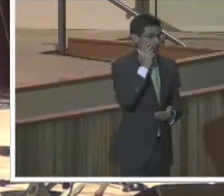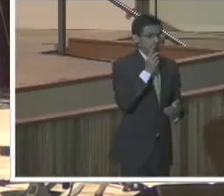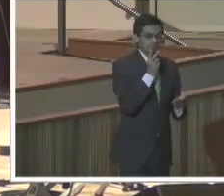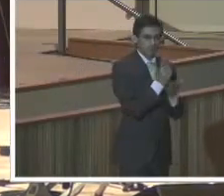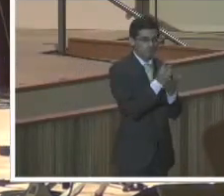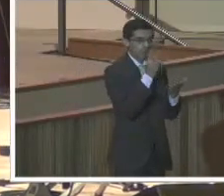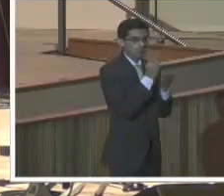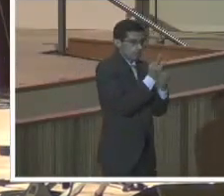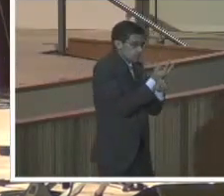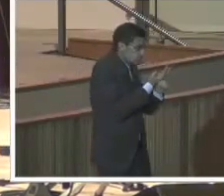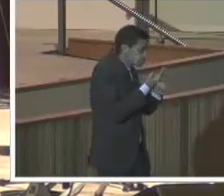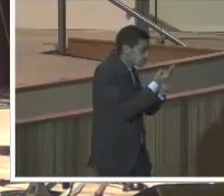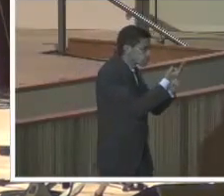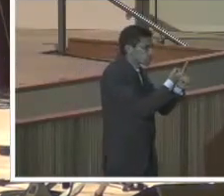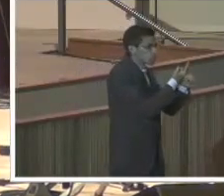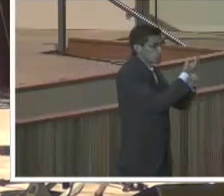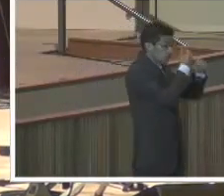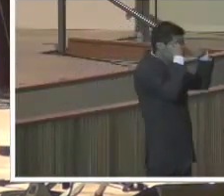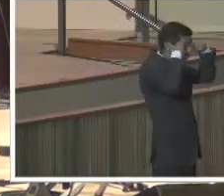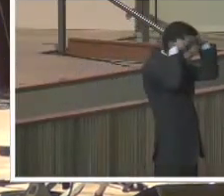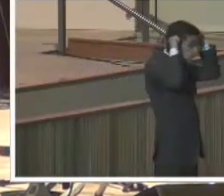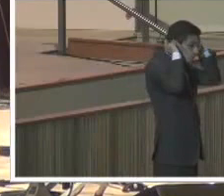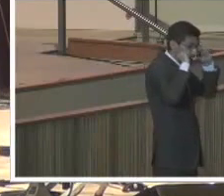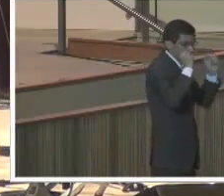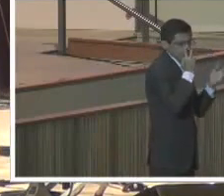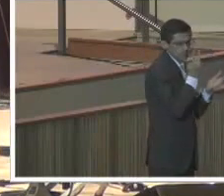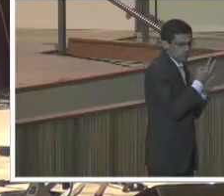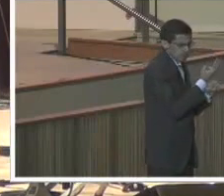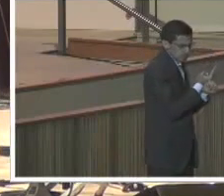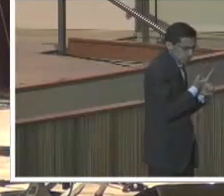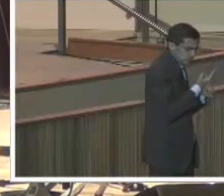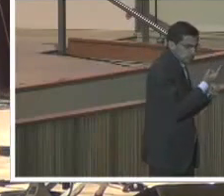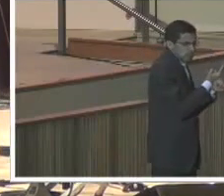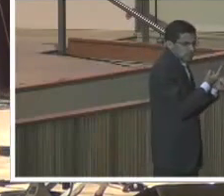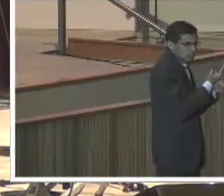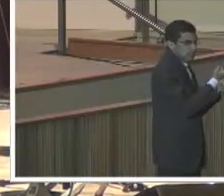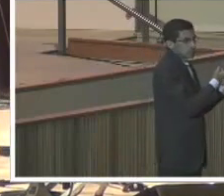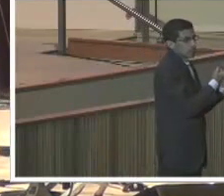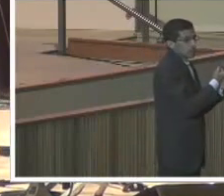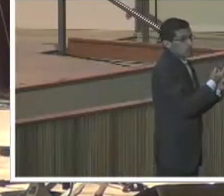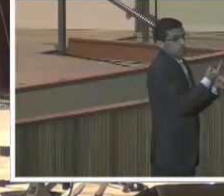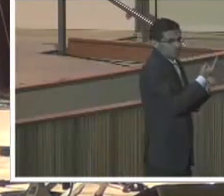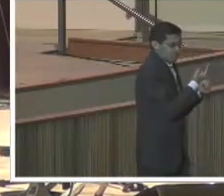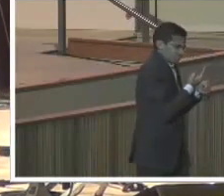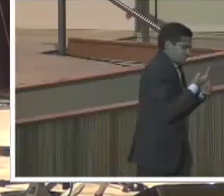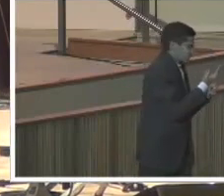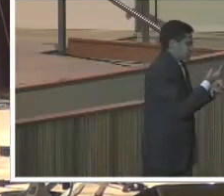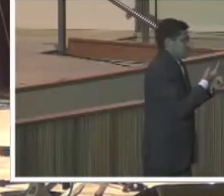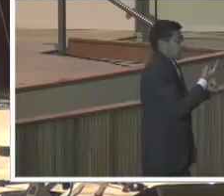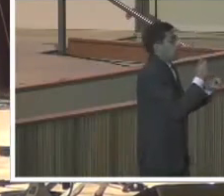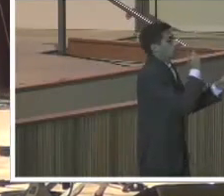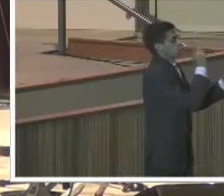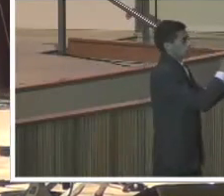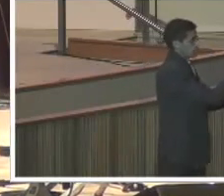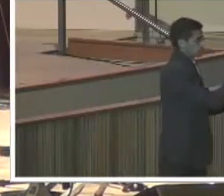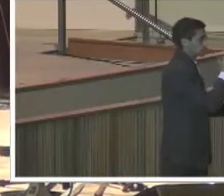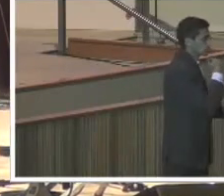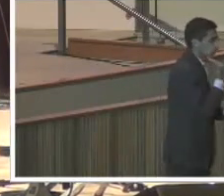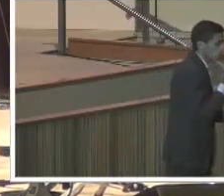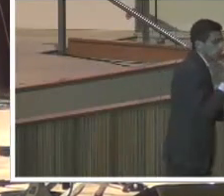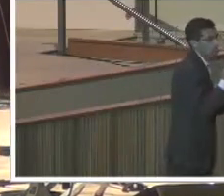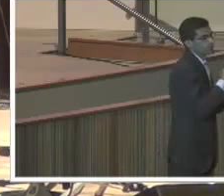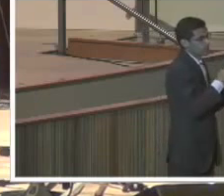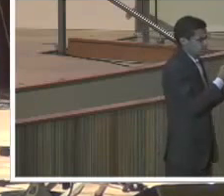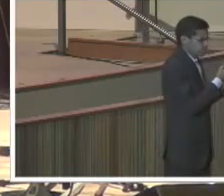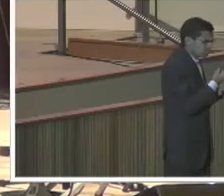a ovelha perdida, mesmo que a tivessem de encontrar morta.